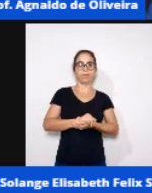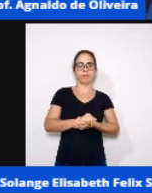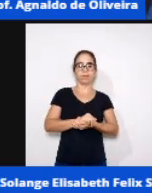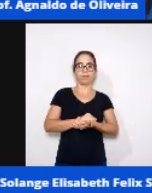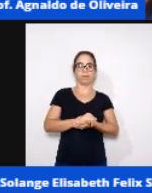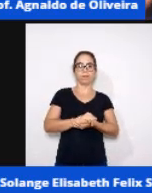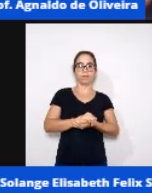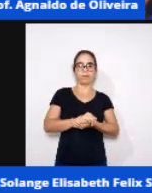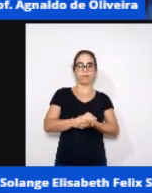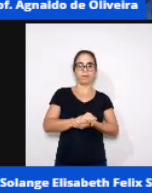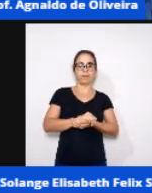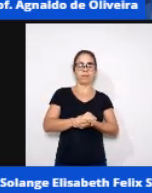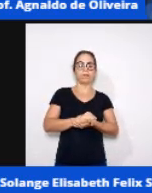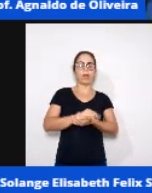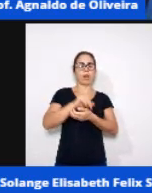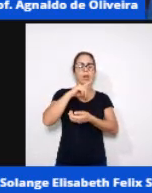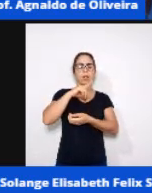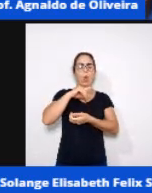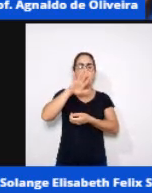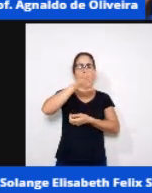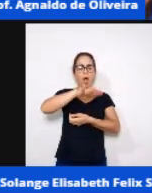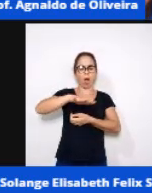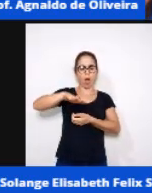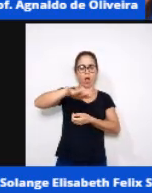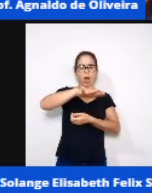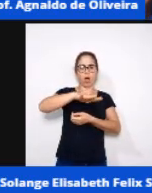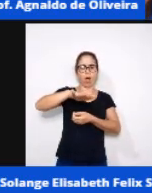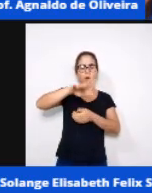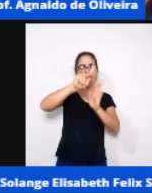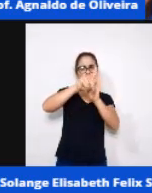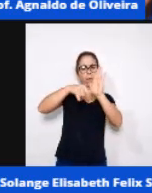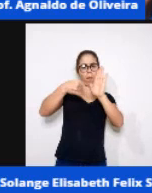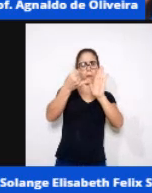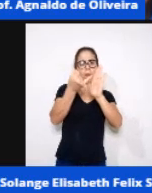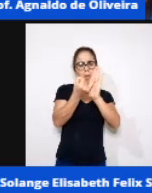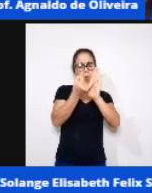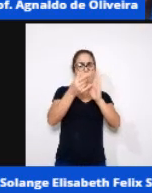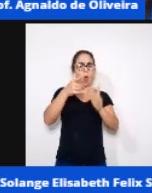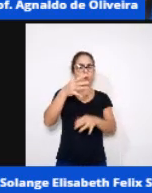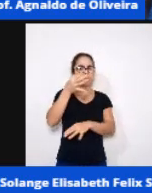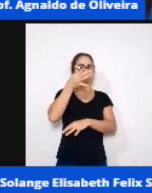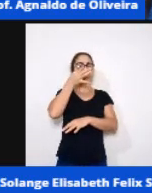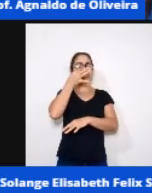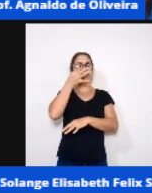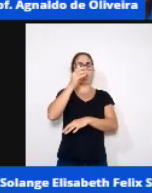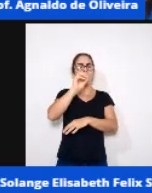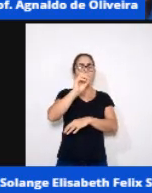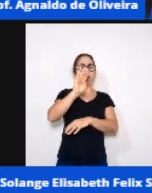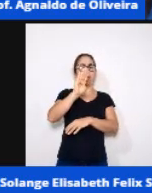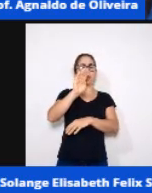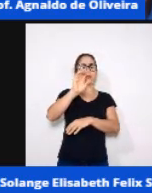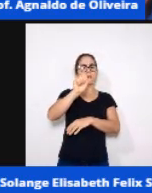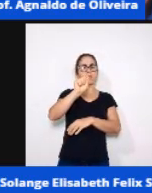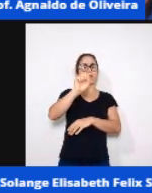Pessoal, tem um campo lá no plano de aula que nós falamos no início, que é o campo de observações. Às vezes, nós negligenciamos